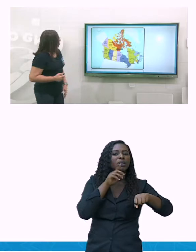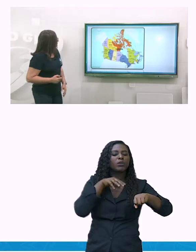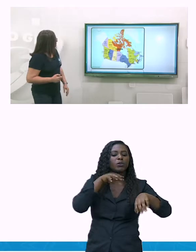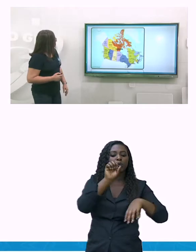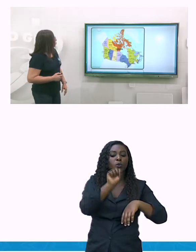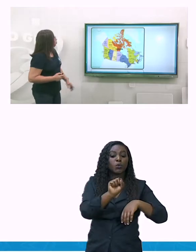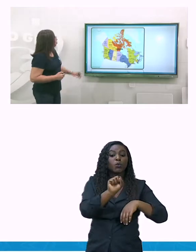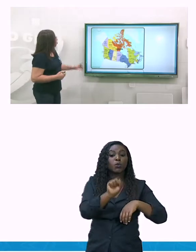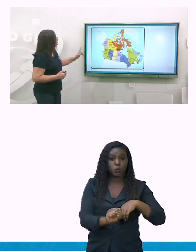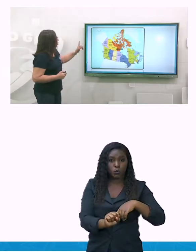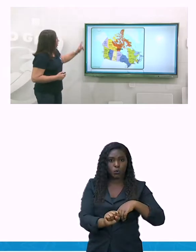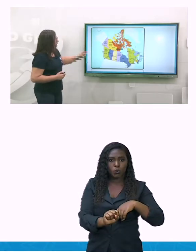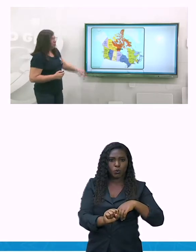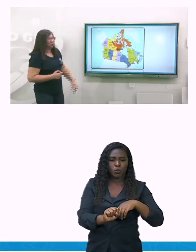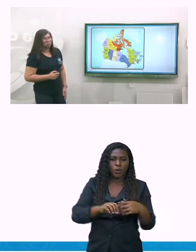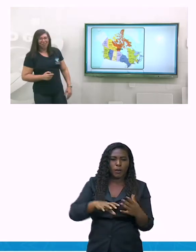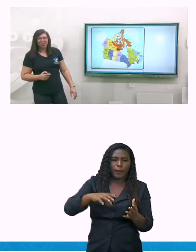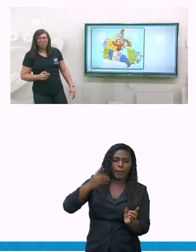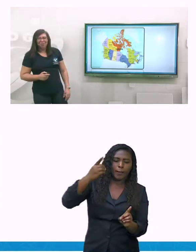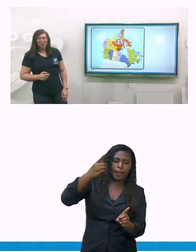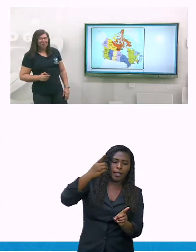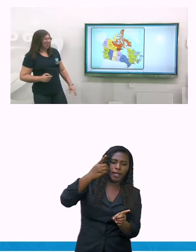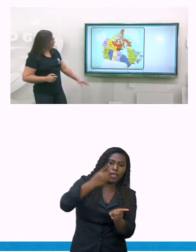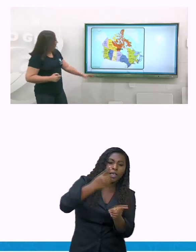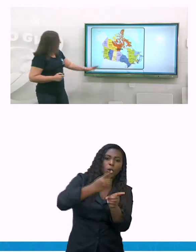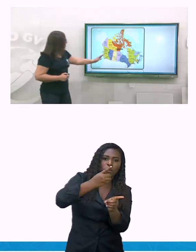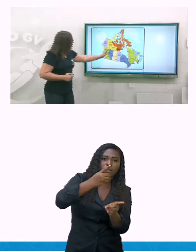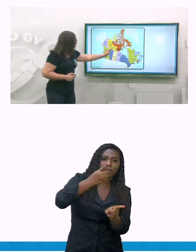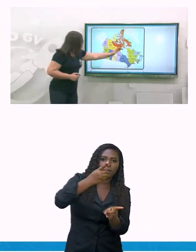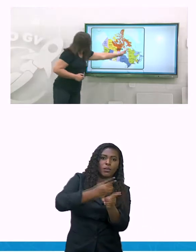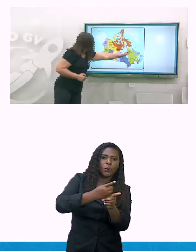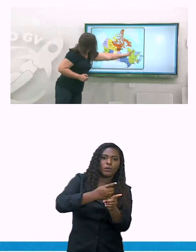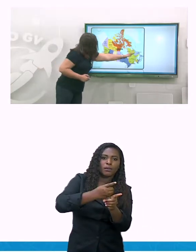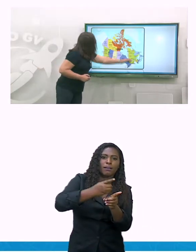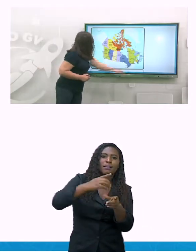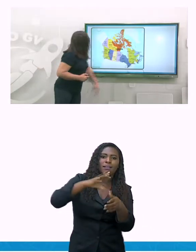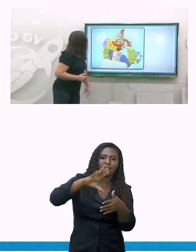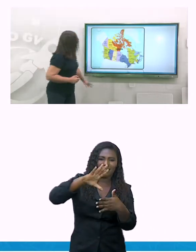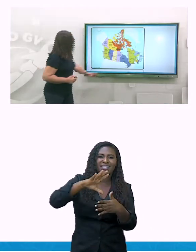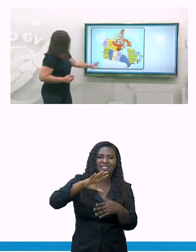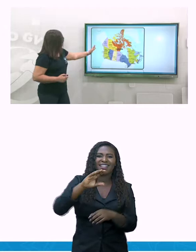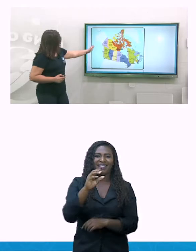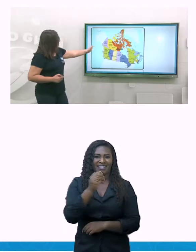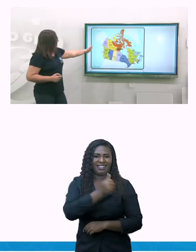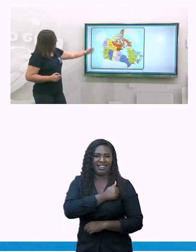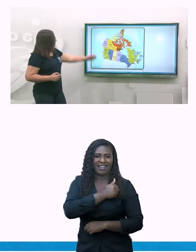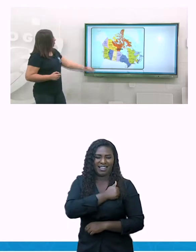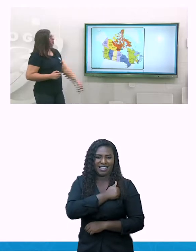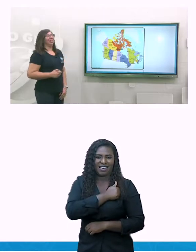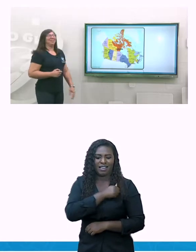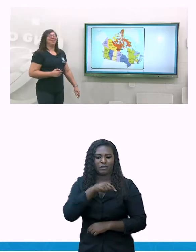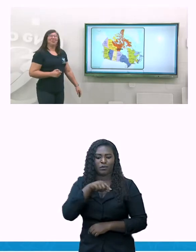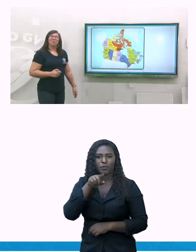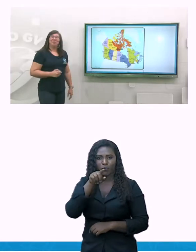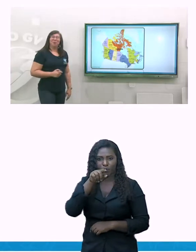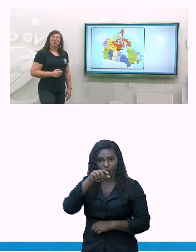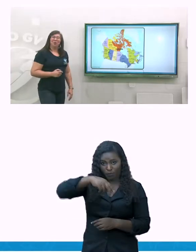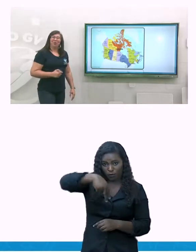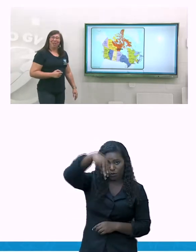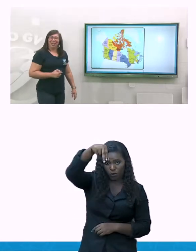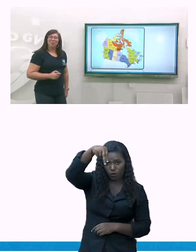no Nordeste, no Noroeste, perdão, Nordeste está pro lado de cá, do leste. Aqui é do